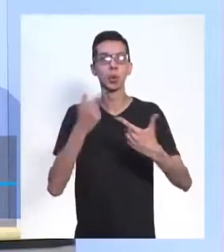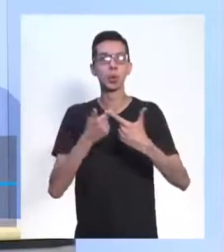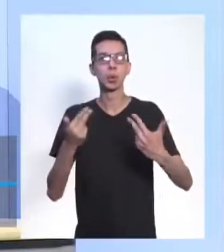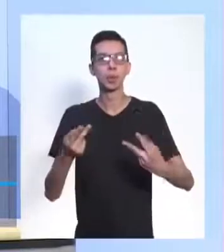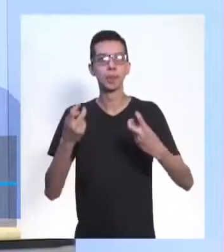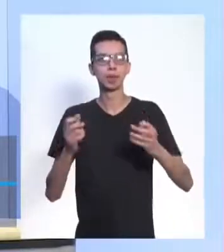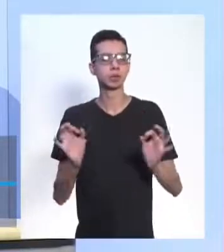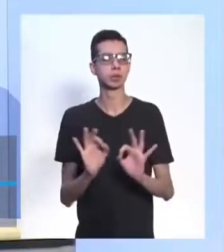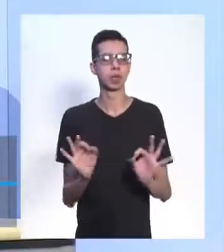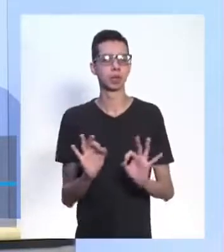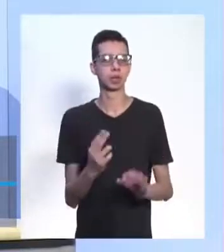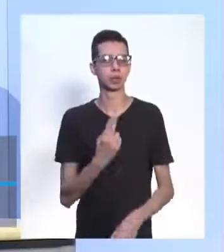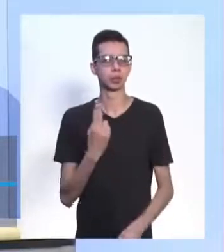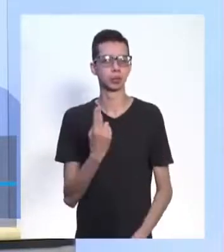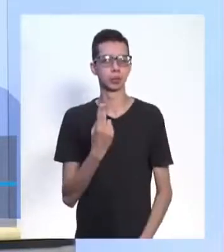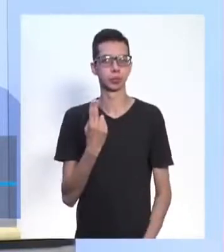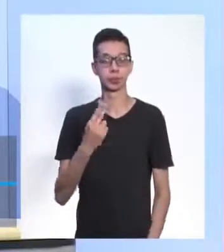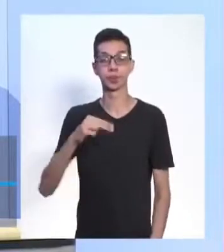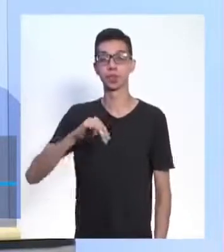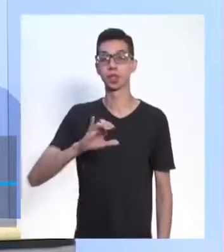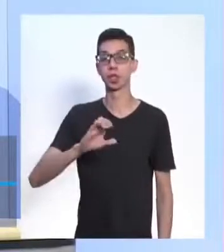personagem.